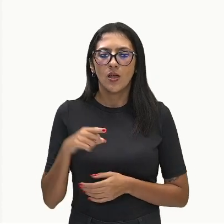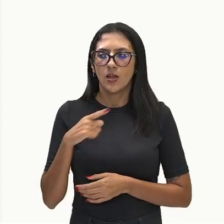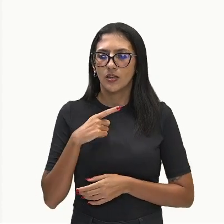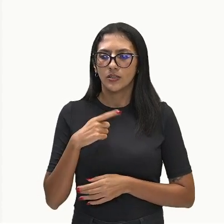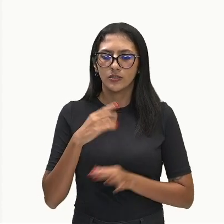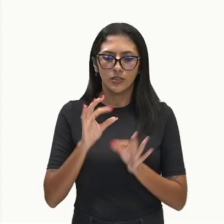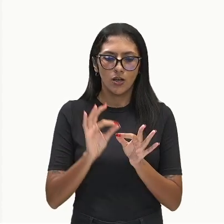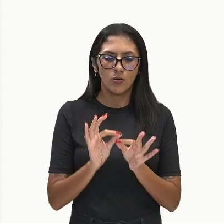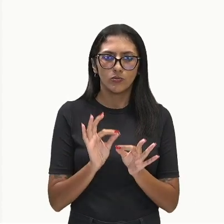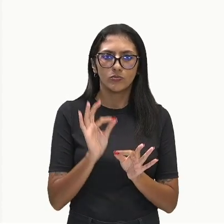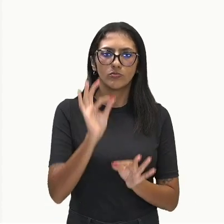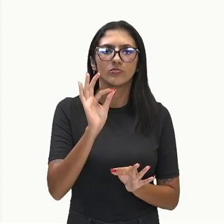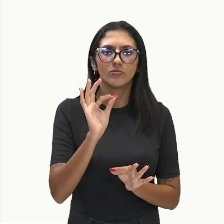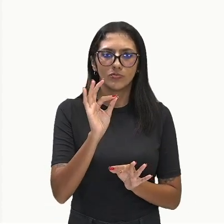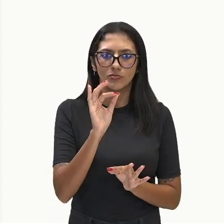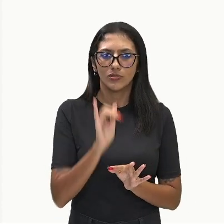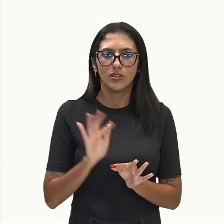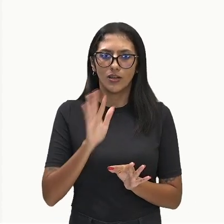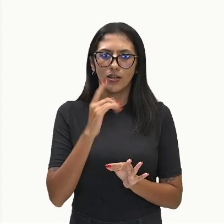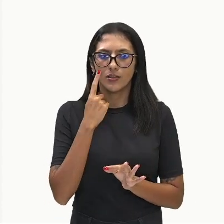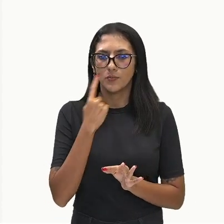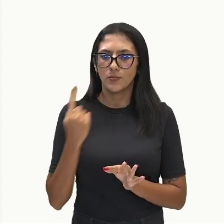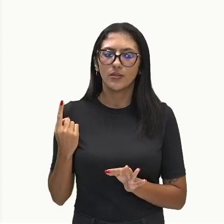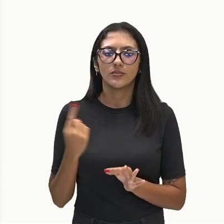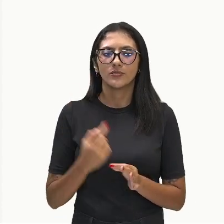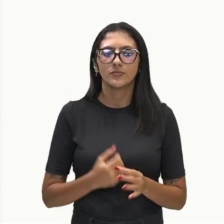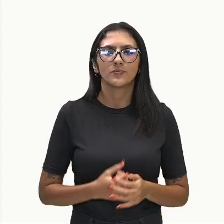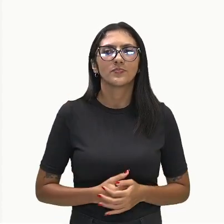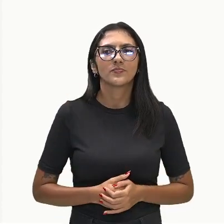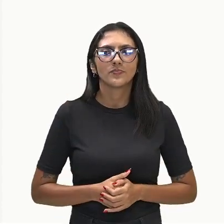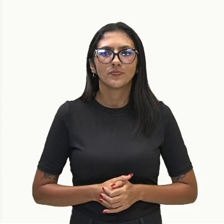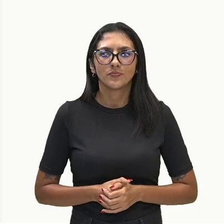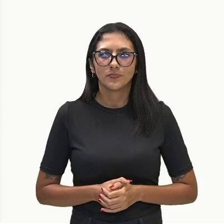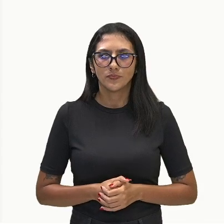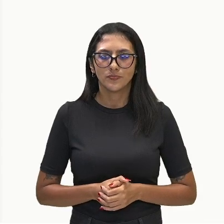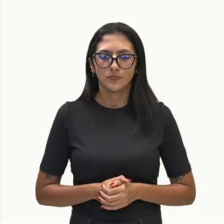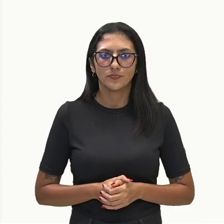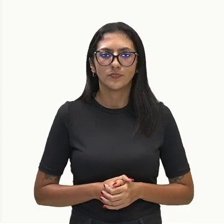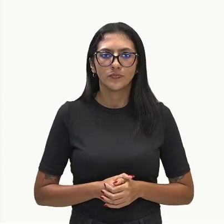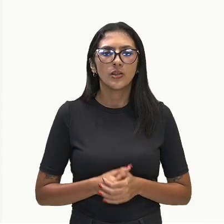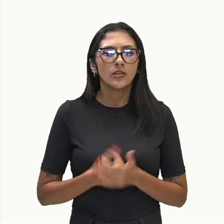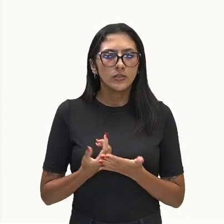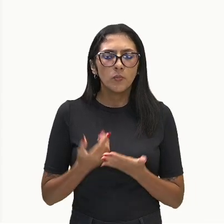deste triângulo isósceles. Então, vejam, por mais que a gente não tenha uma fórmula pronta para